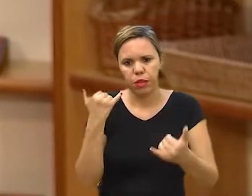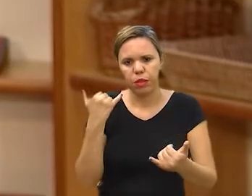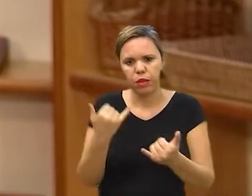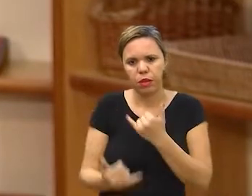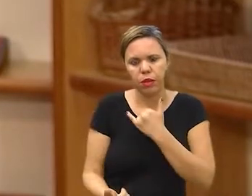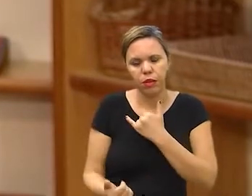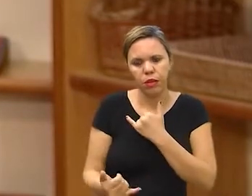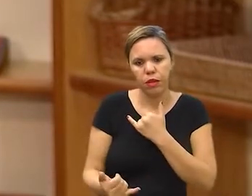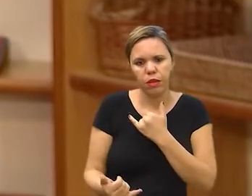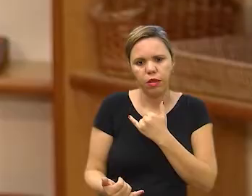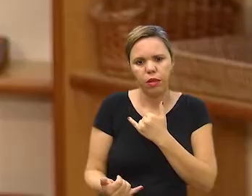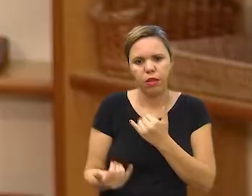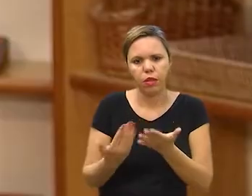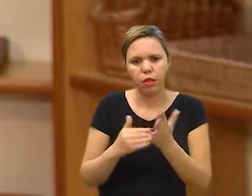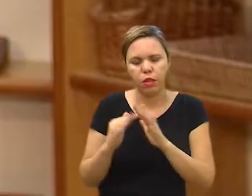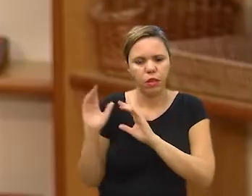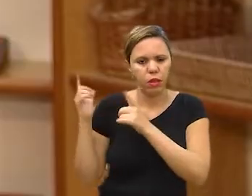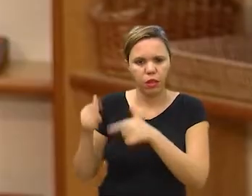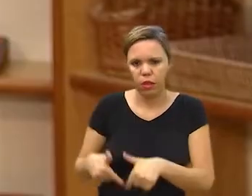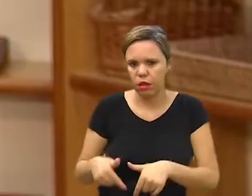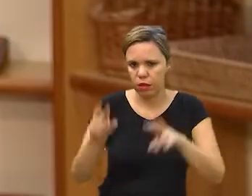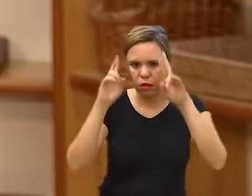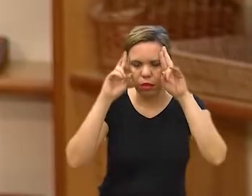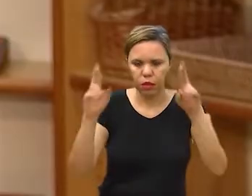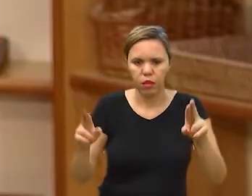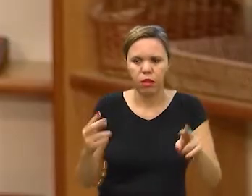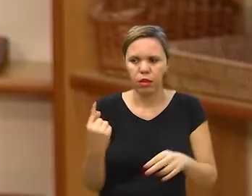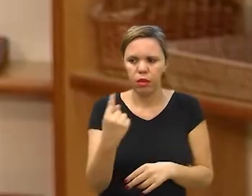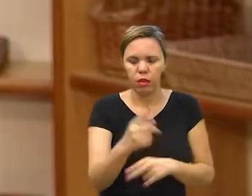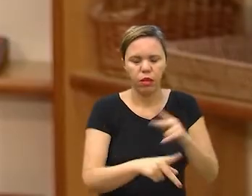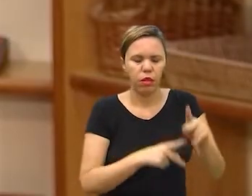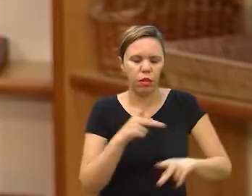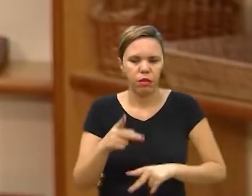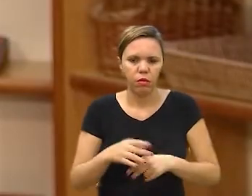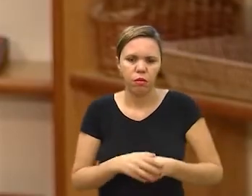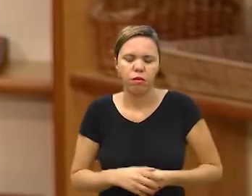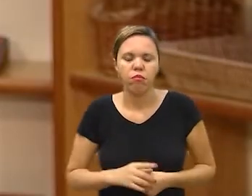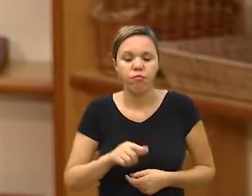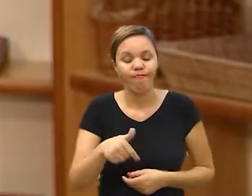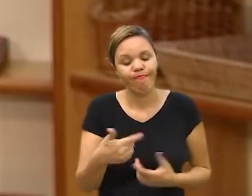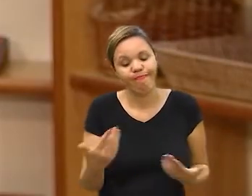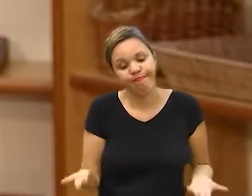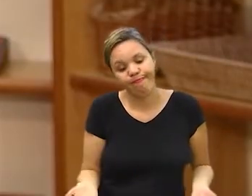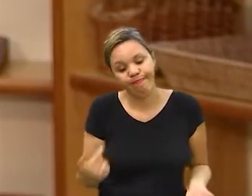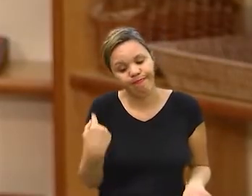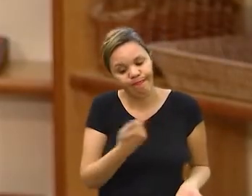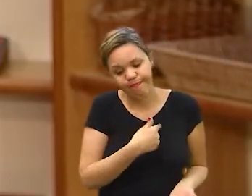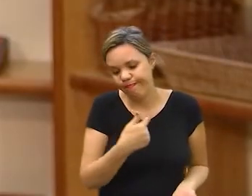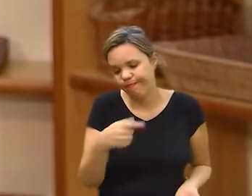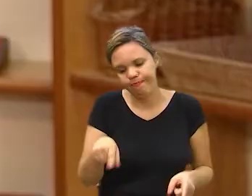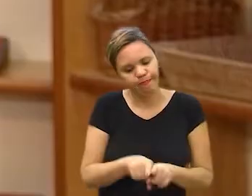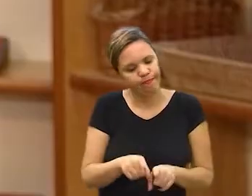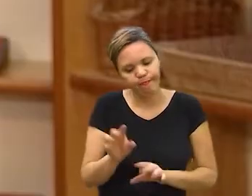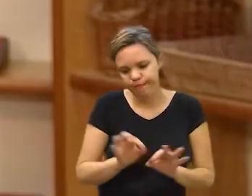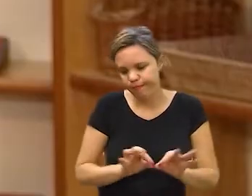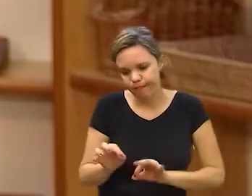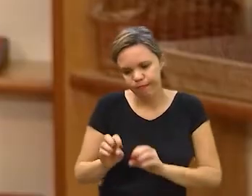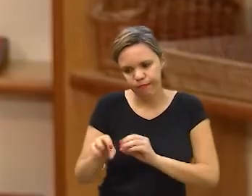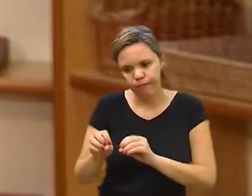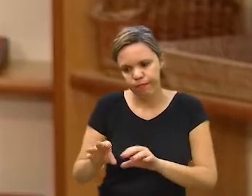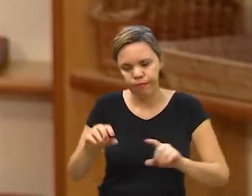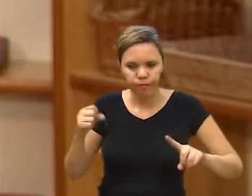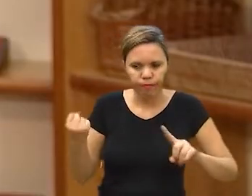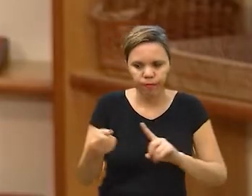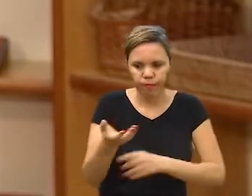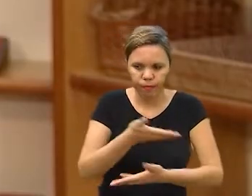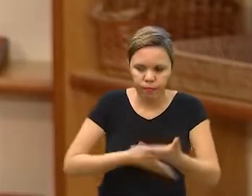com essas escolas tradicionais, né, que não respeitam tanto o indivíduo. Aí ele, pois é, a gente também não prepara para essa sociedade, porque a sociedade